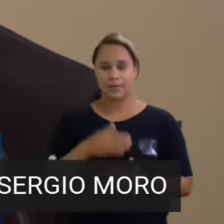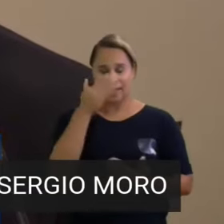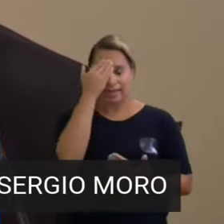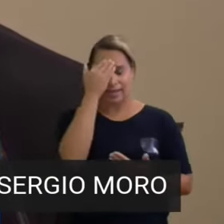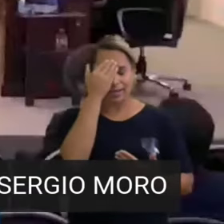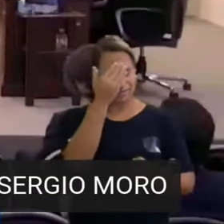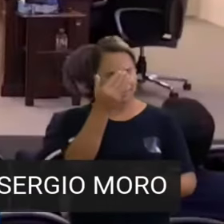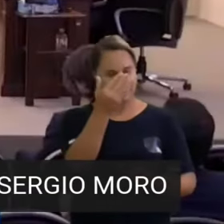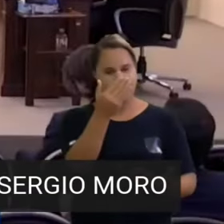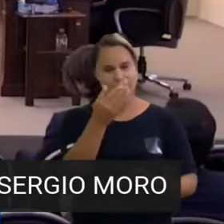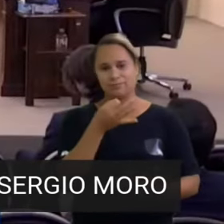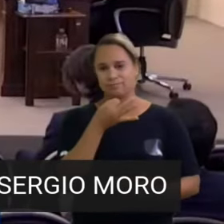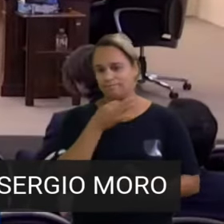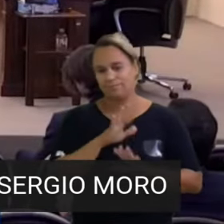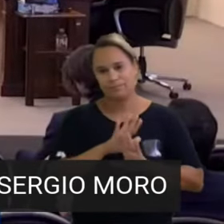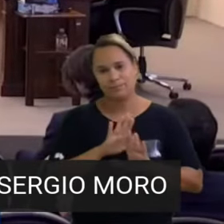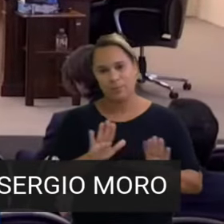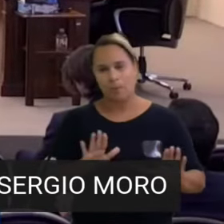dizer.